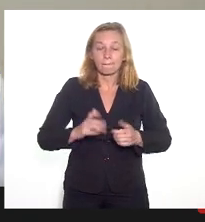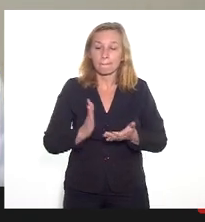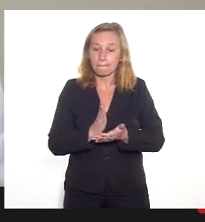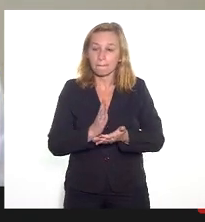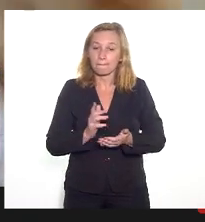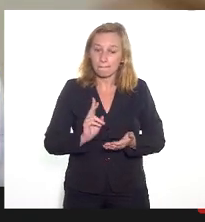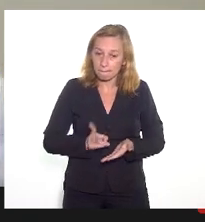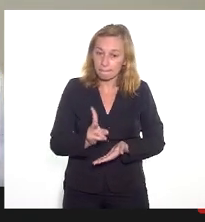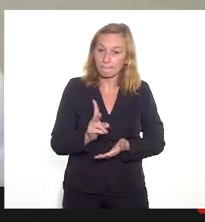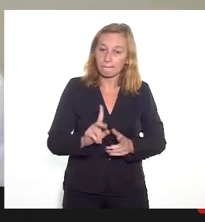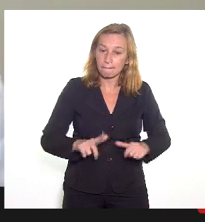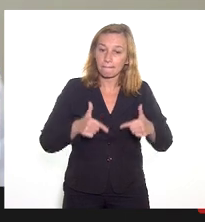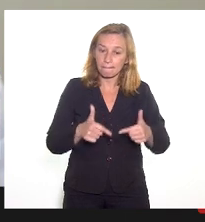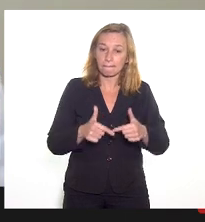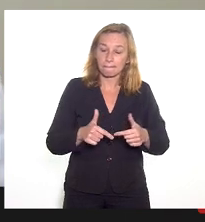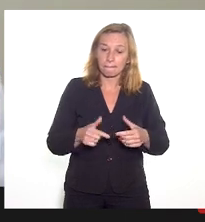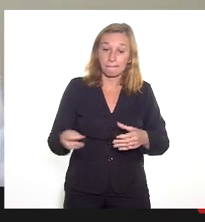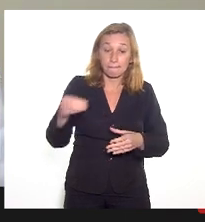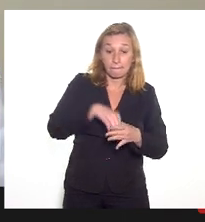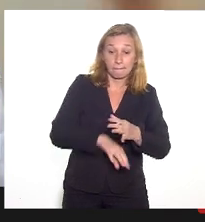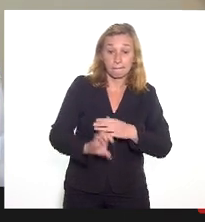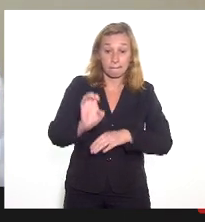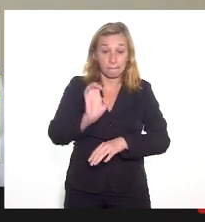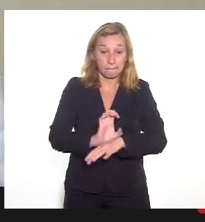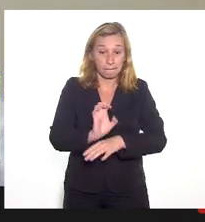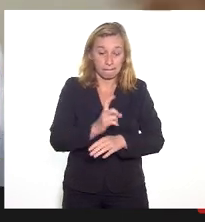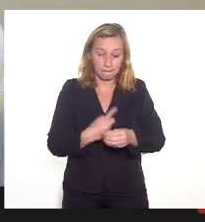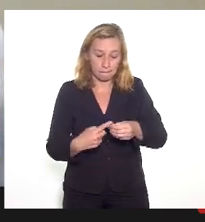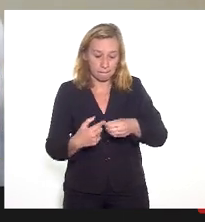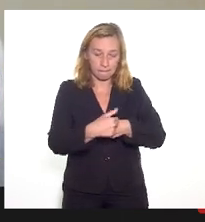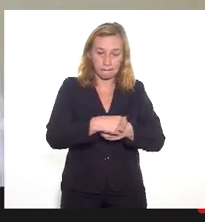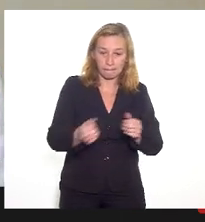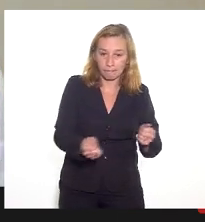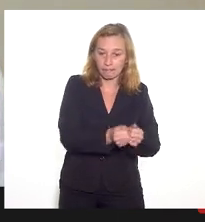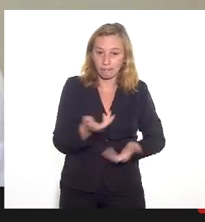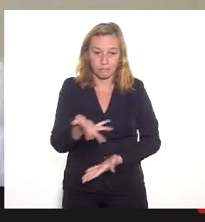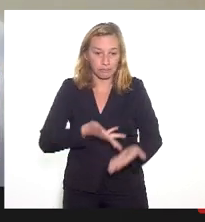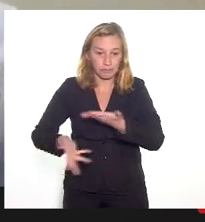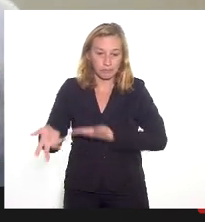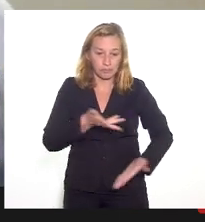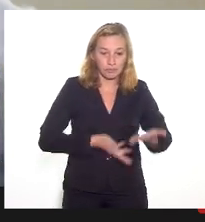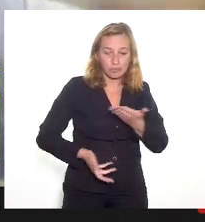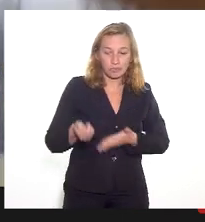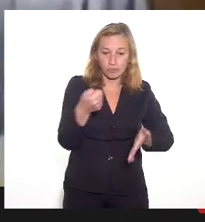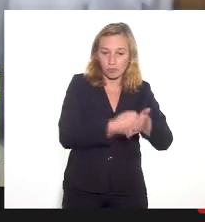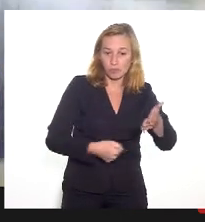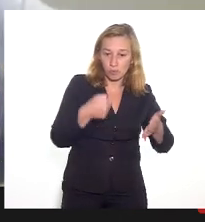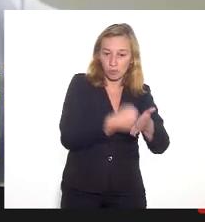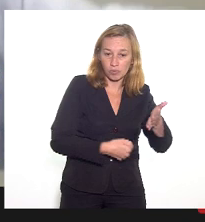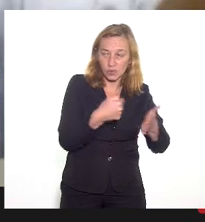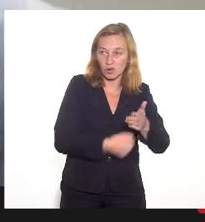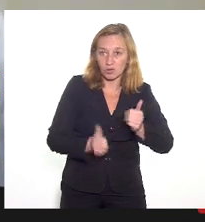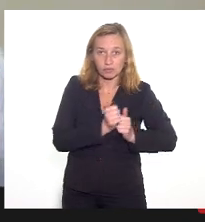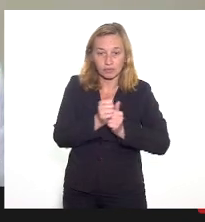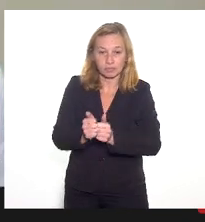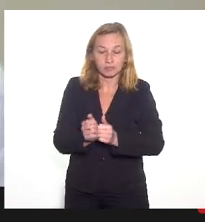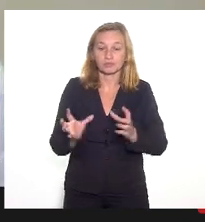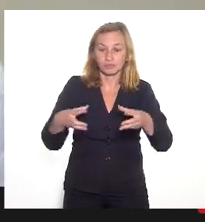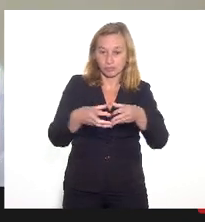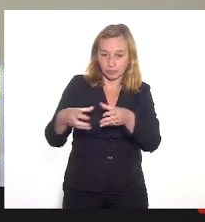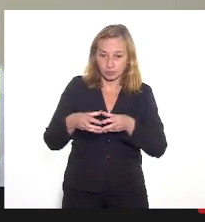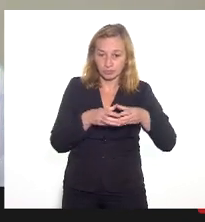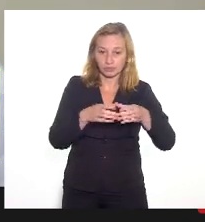forma, itinerar pelo Estado, né? E fazer agendas em parceria, em diálogo com ativistas, com segmentos, com coletivos